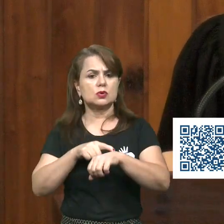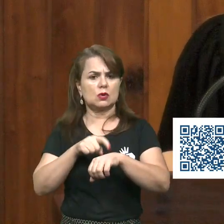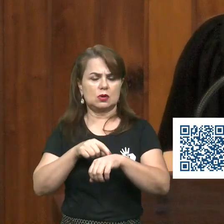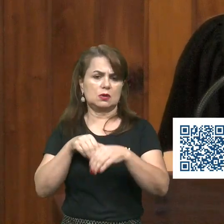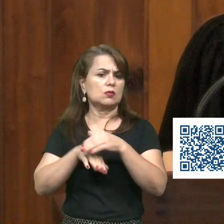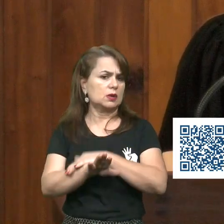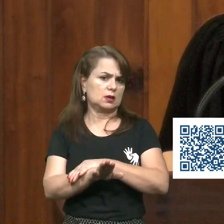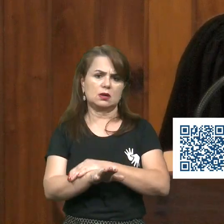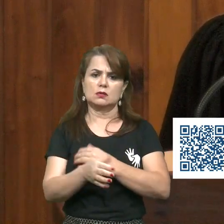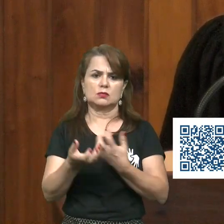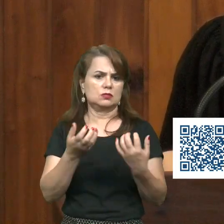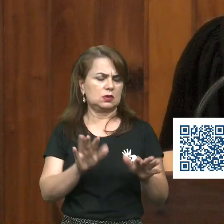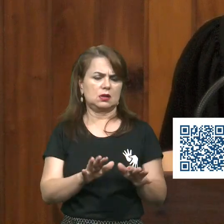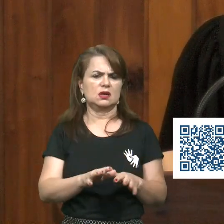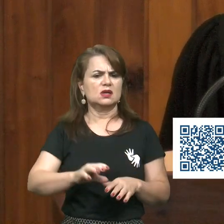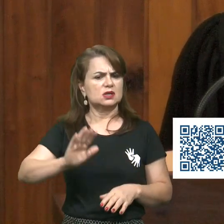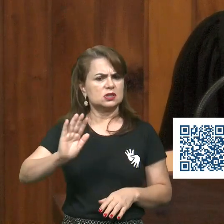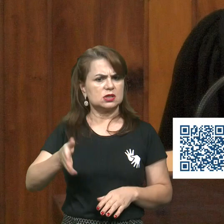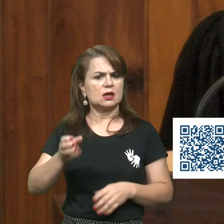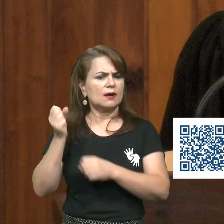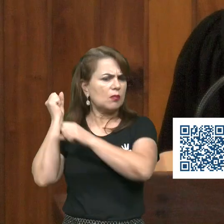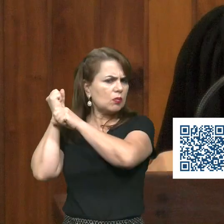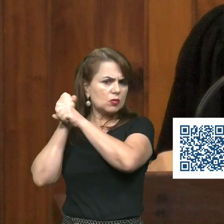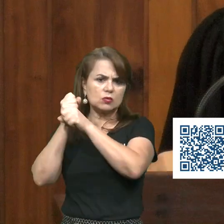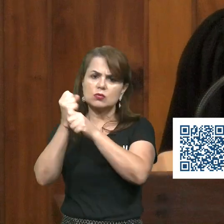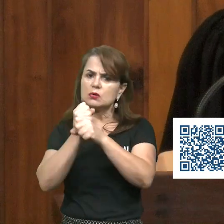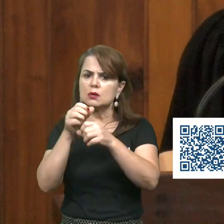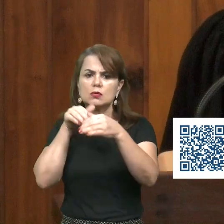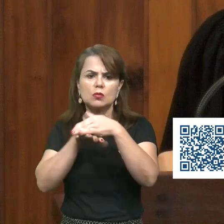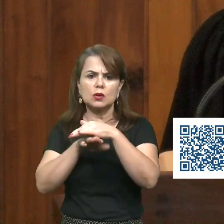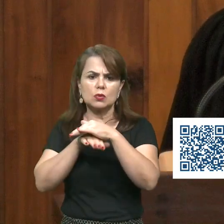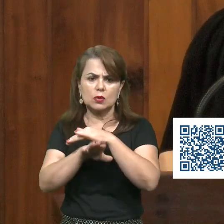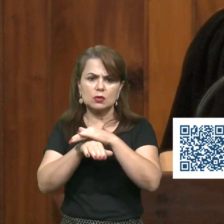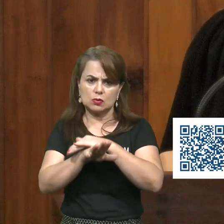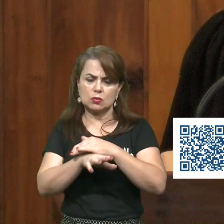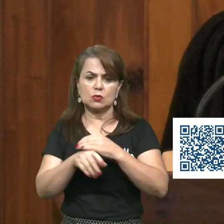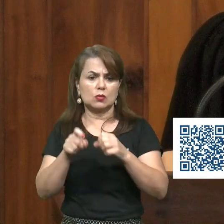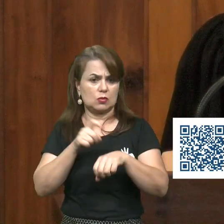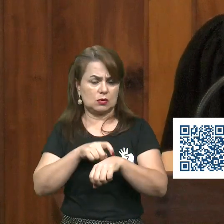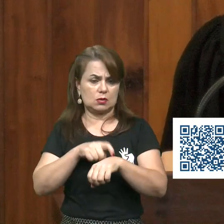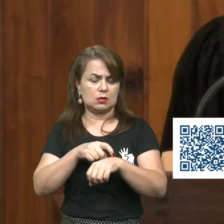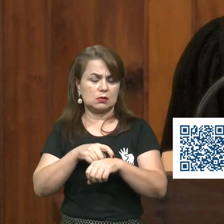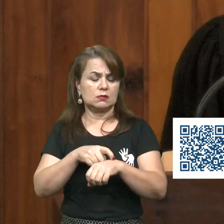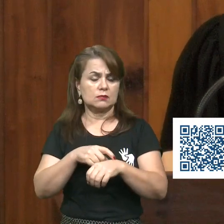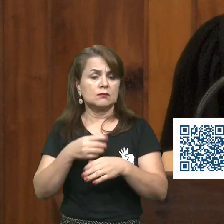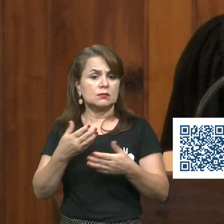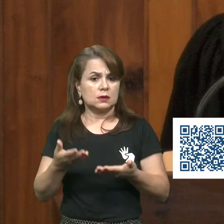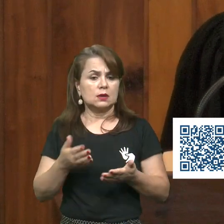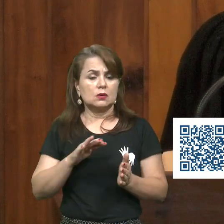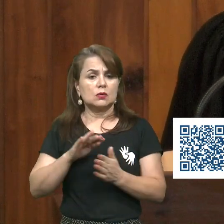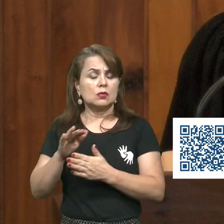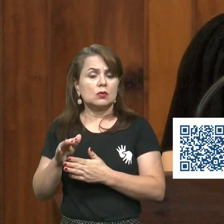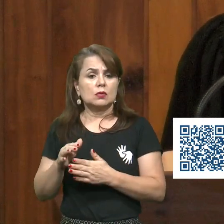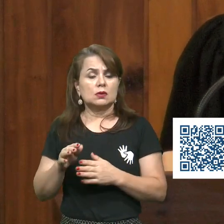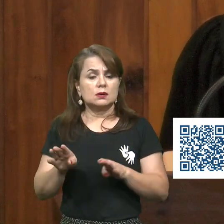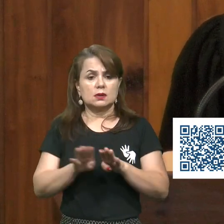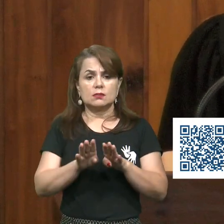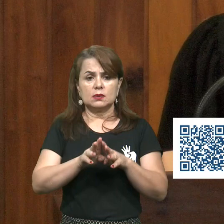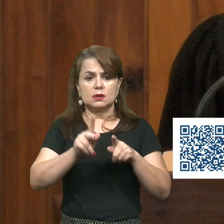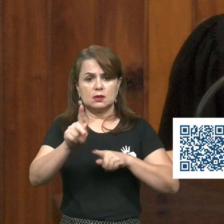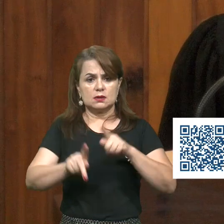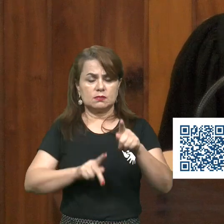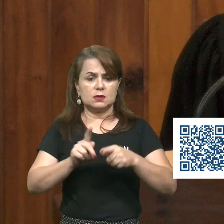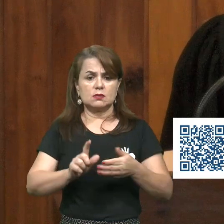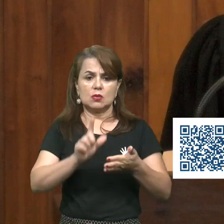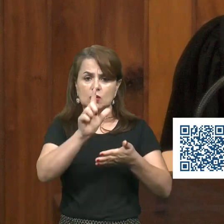de horas, doutor Nechar, há muito tempo. Né? Isso também não é o caso só da vigilância, mas dos coletores que